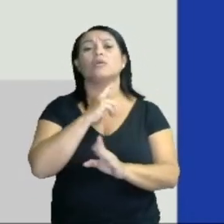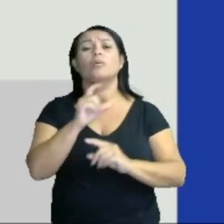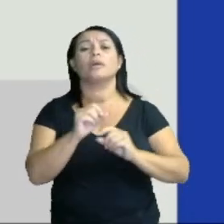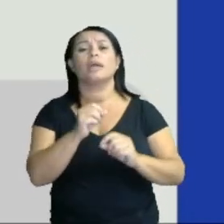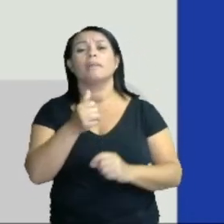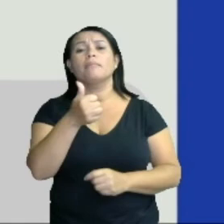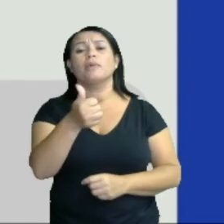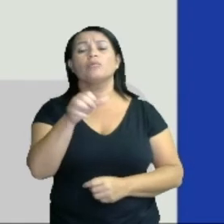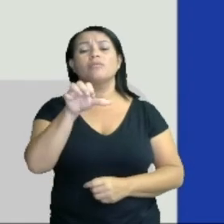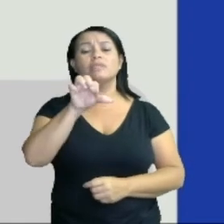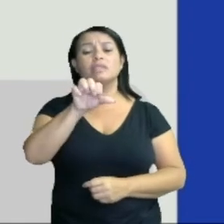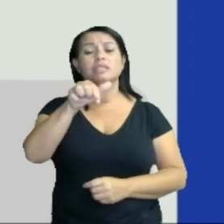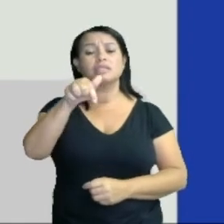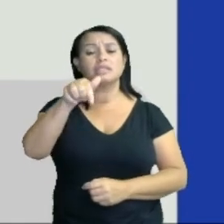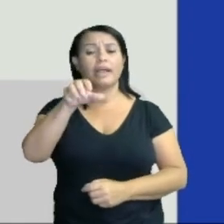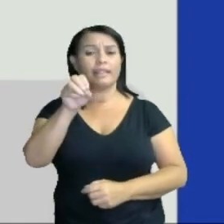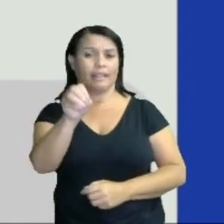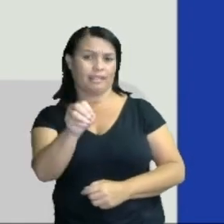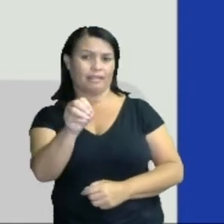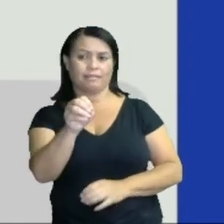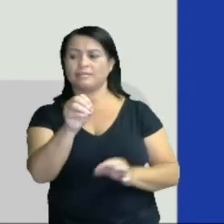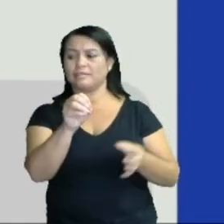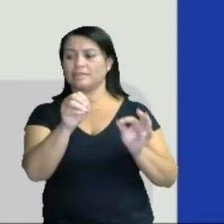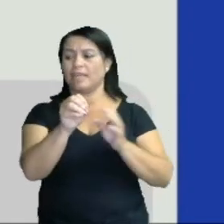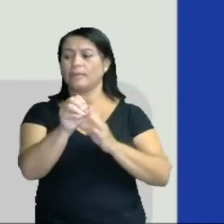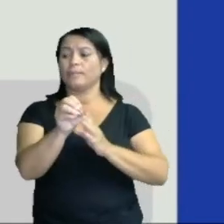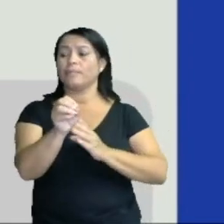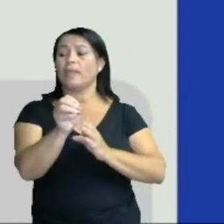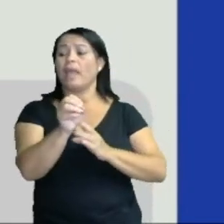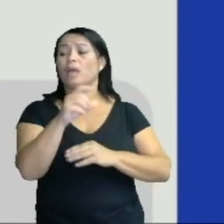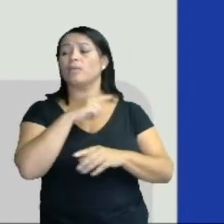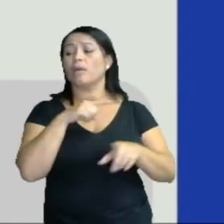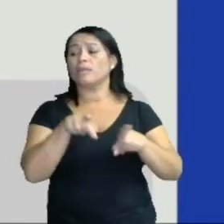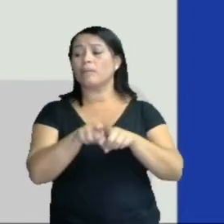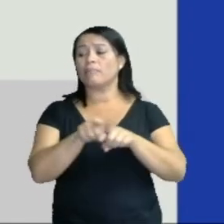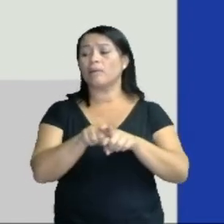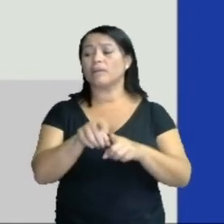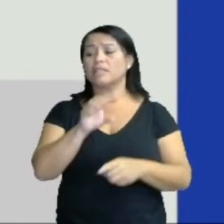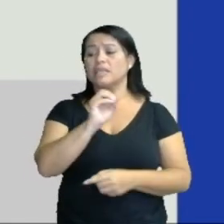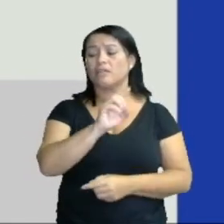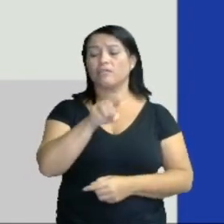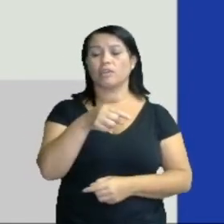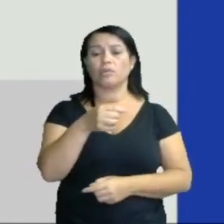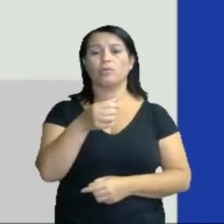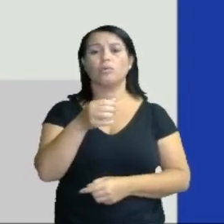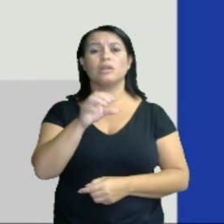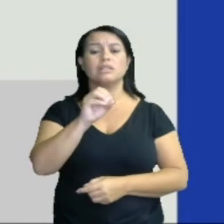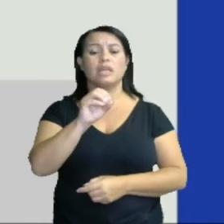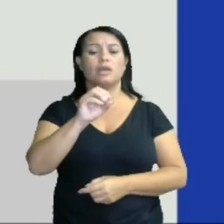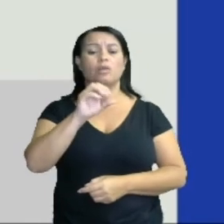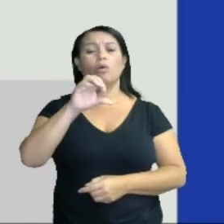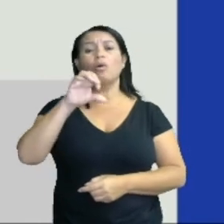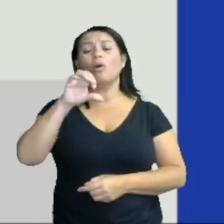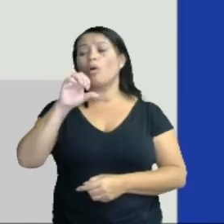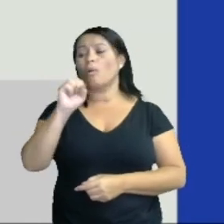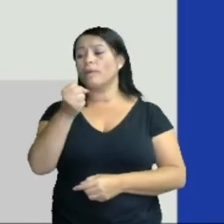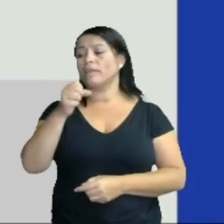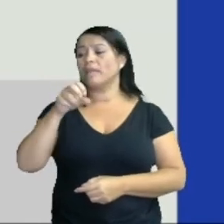tenho, ó, 1970, certo? E aqui eu tenho o seguinte, eu tenho 0,0985,